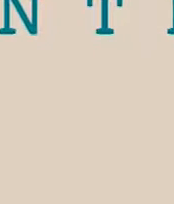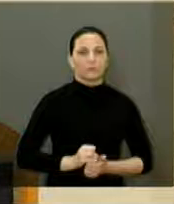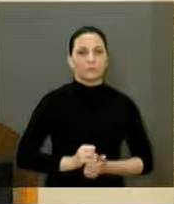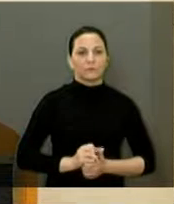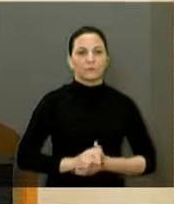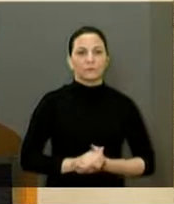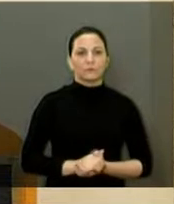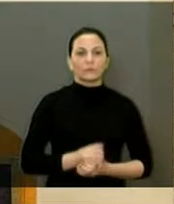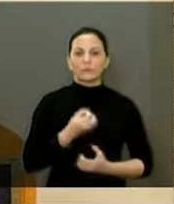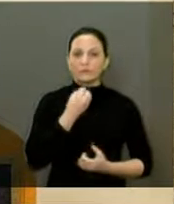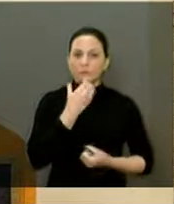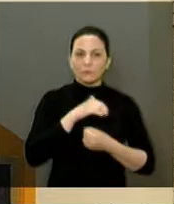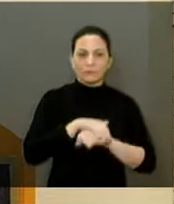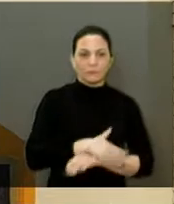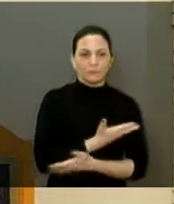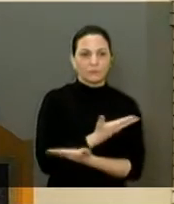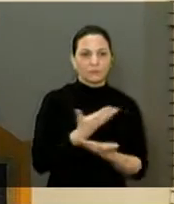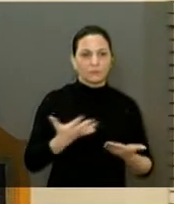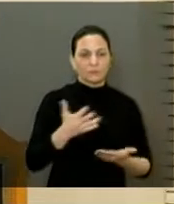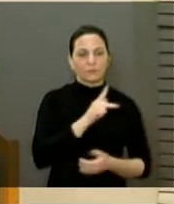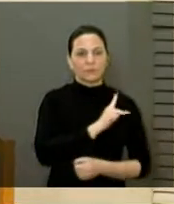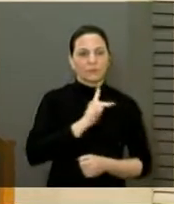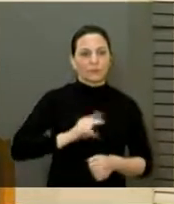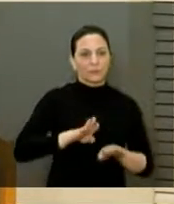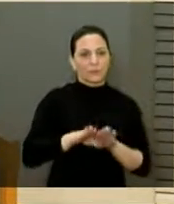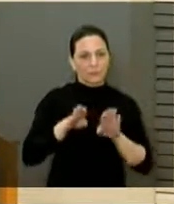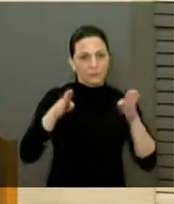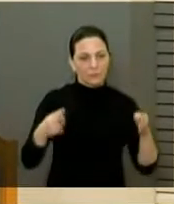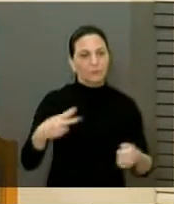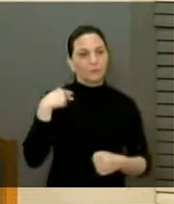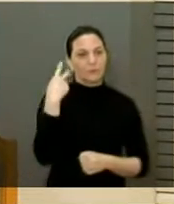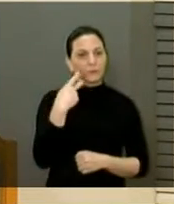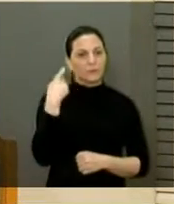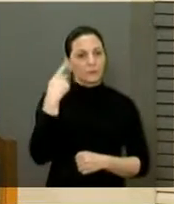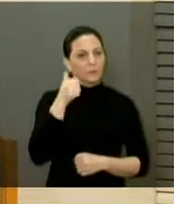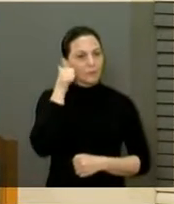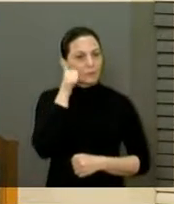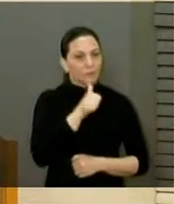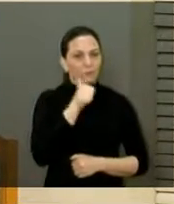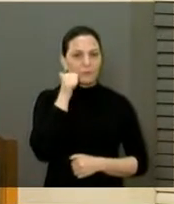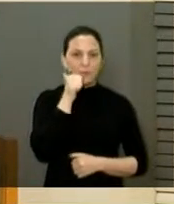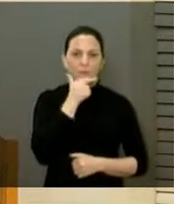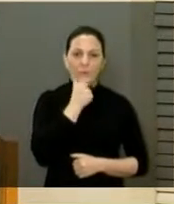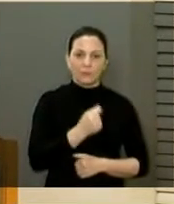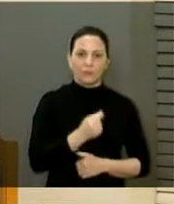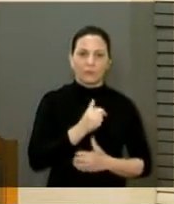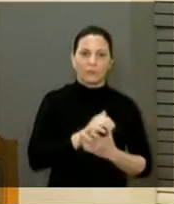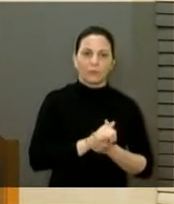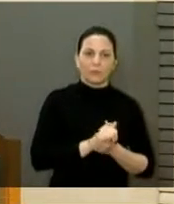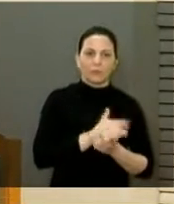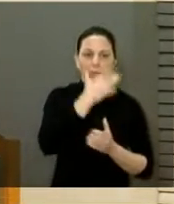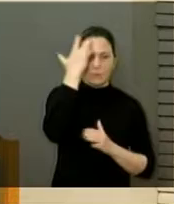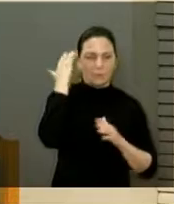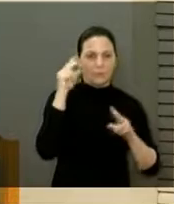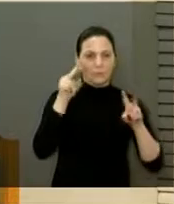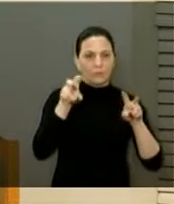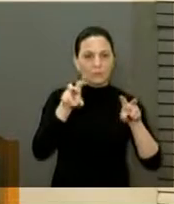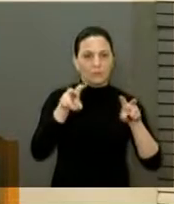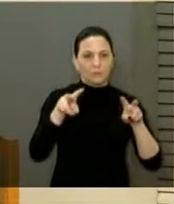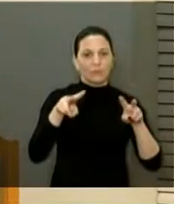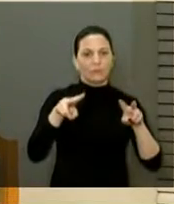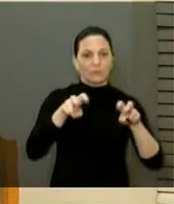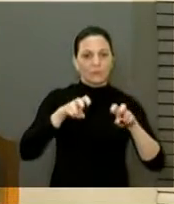boa noite a todos o seu presidente a mesa novos vereadores vereadoras quem está na platéia quem nos ouve nos